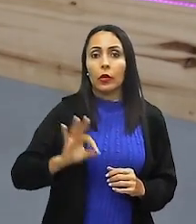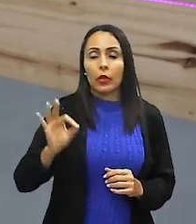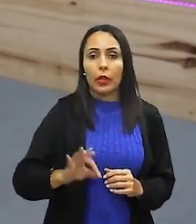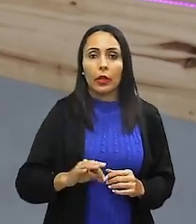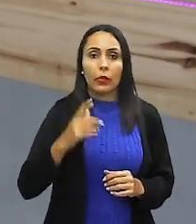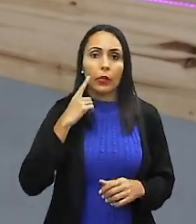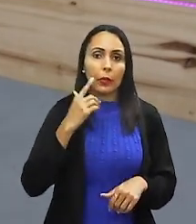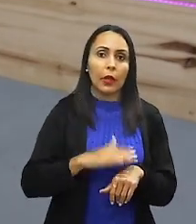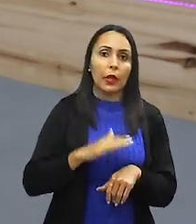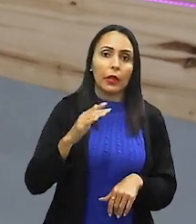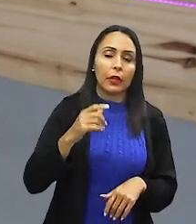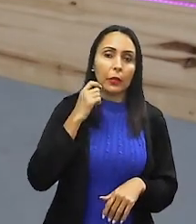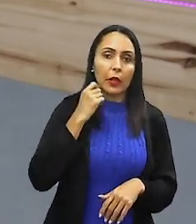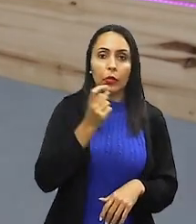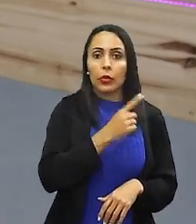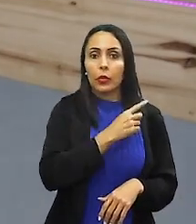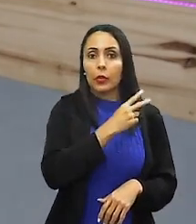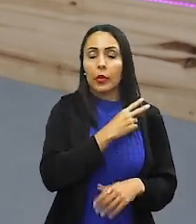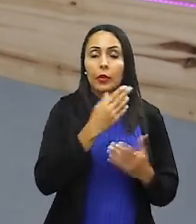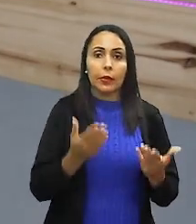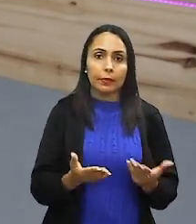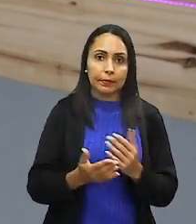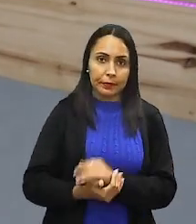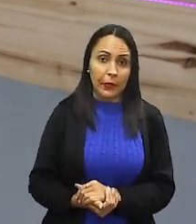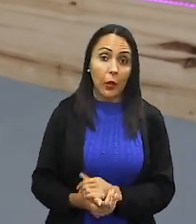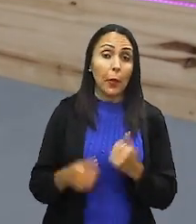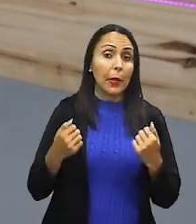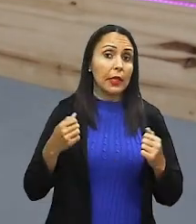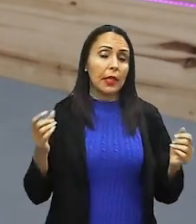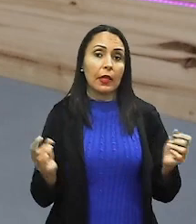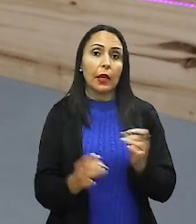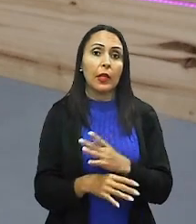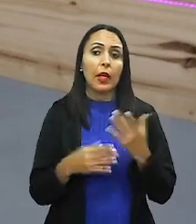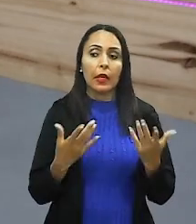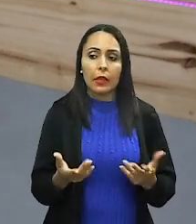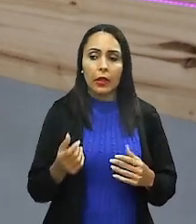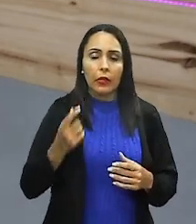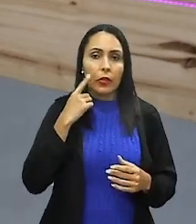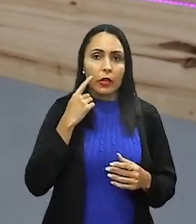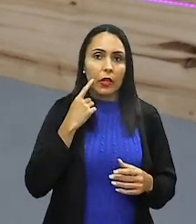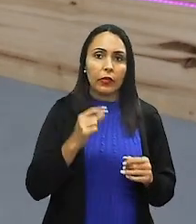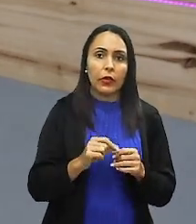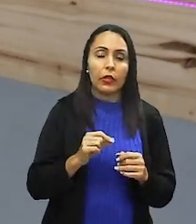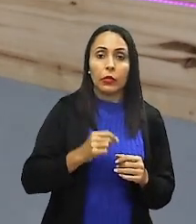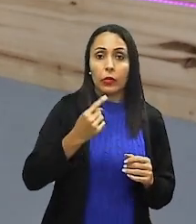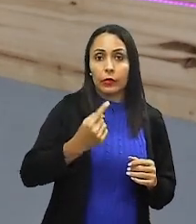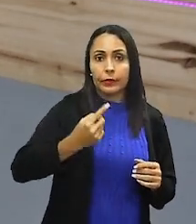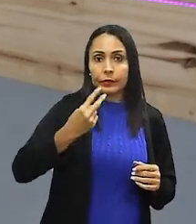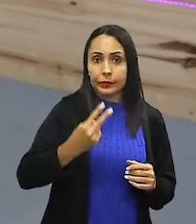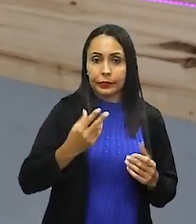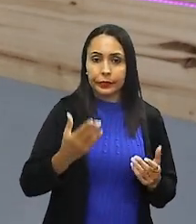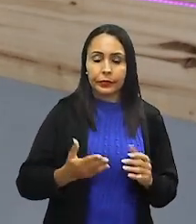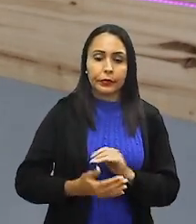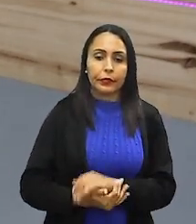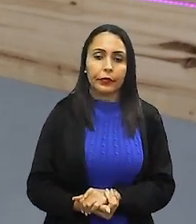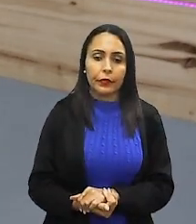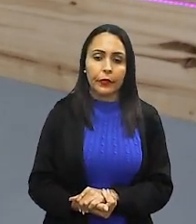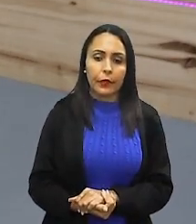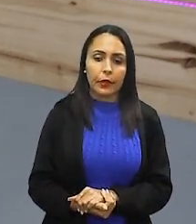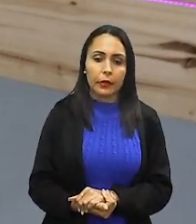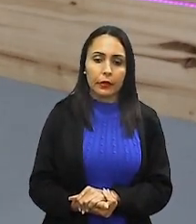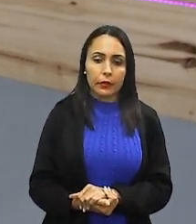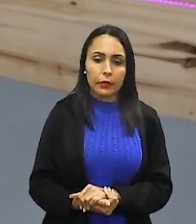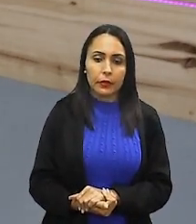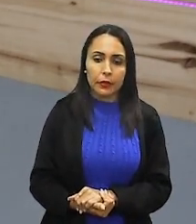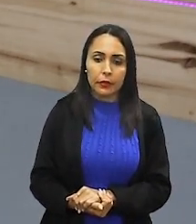do que o menino de primeiro ano e segundo ano. Então você tem que terminar, tá? E assim, se você já fez o 1, já fez o 2, não larga, faz o